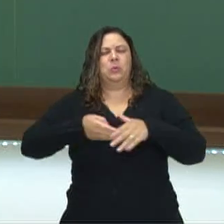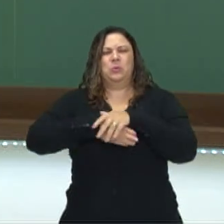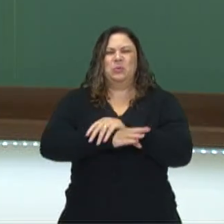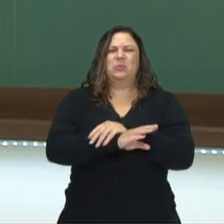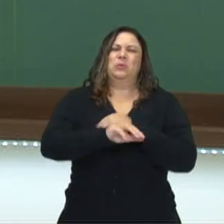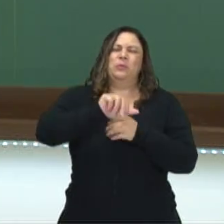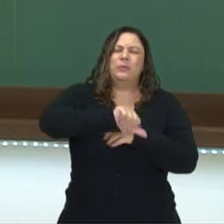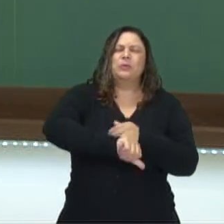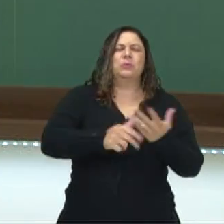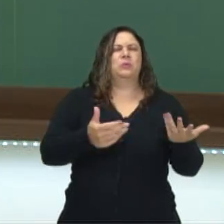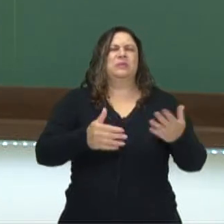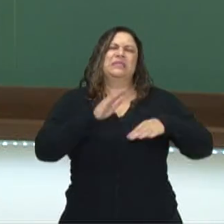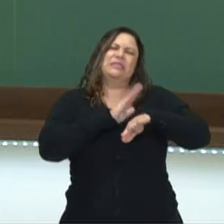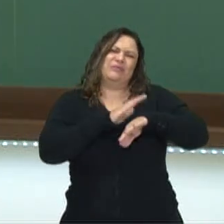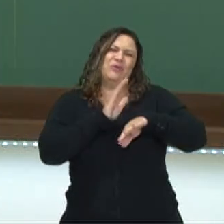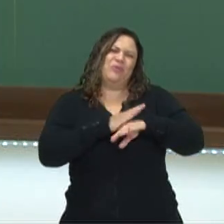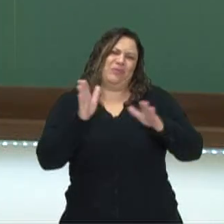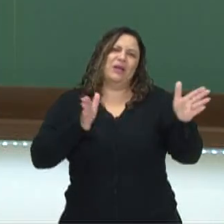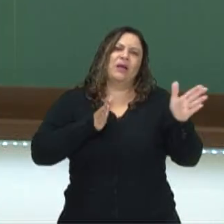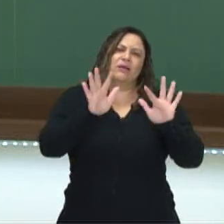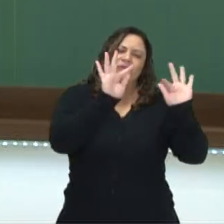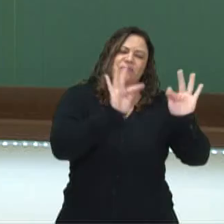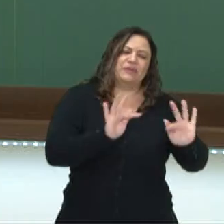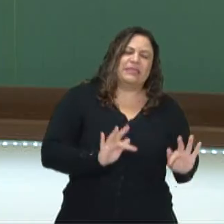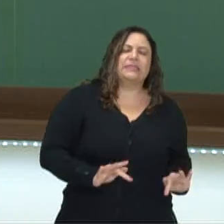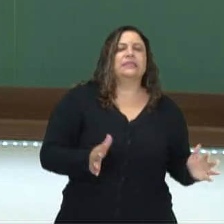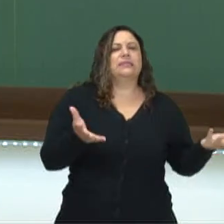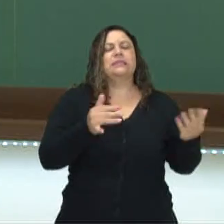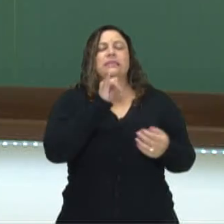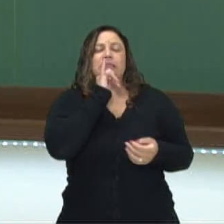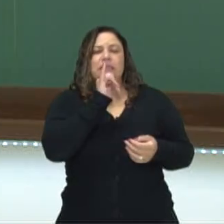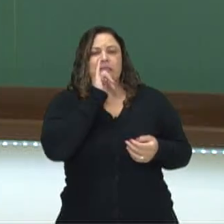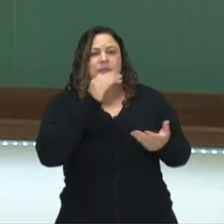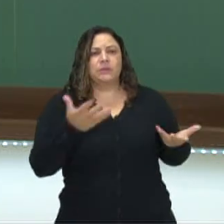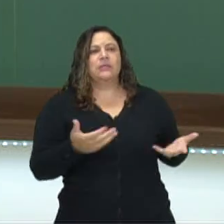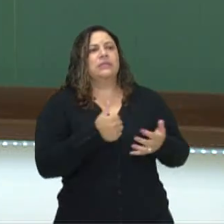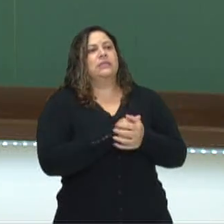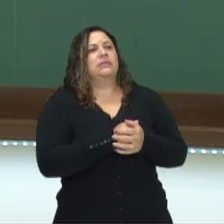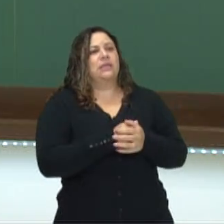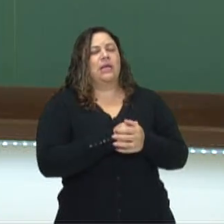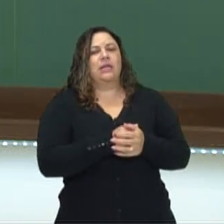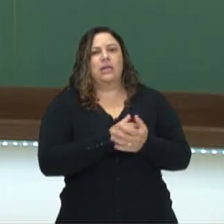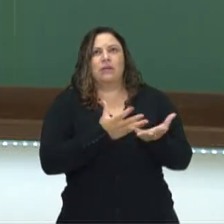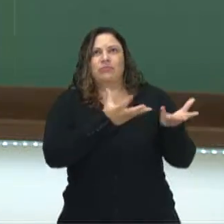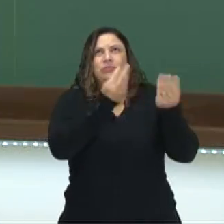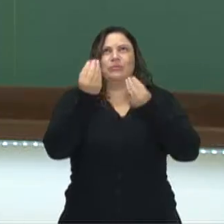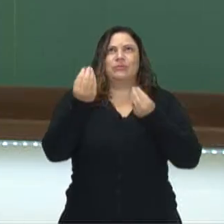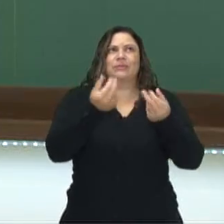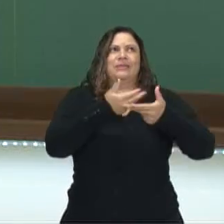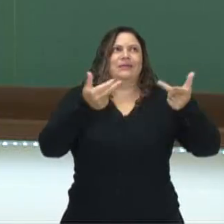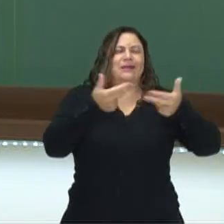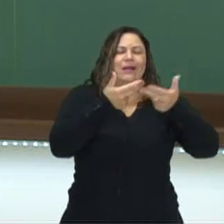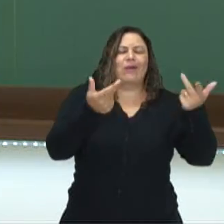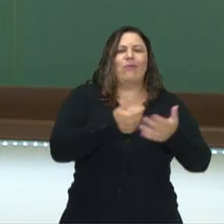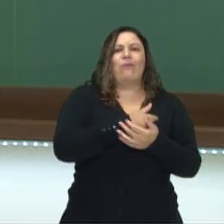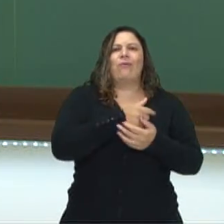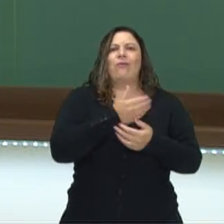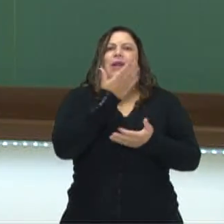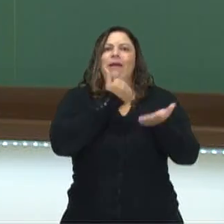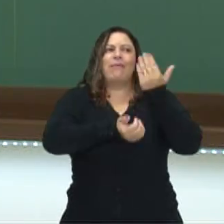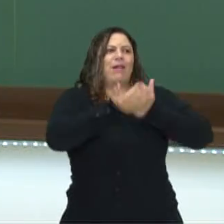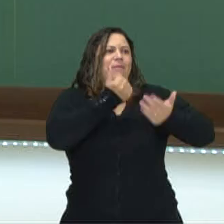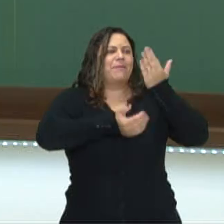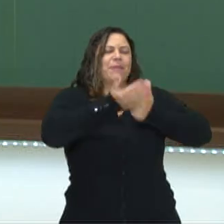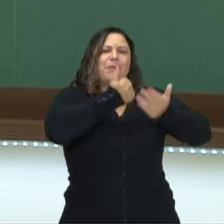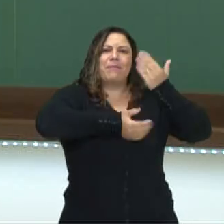de felicidade momentânea. Quando eu tenho ali como muita coisa, né, aquela gula momentânea, eu